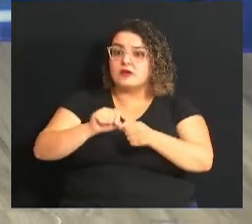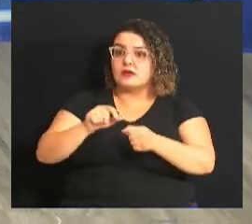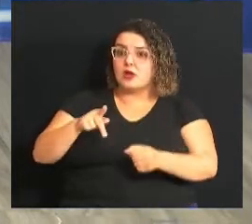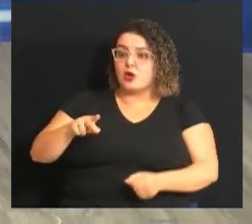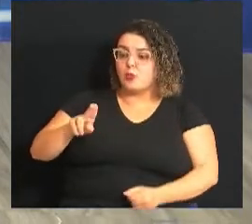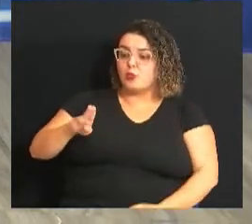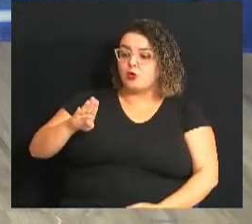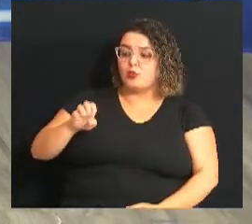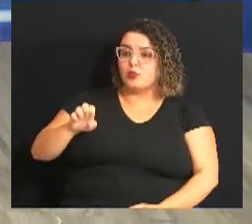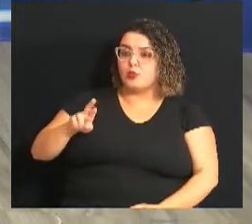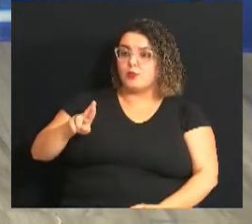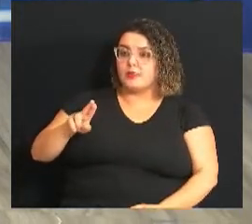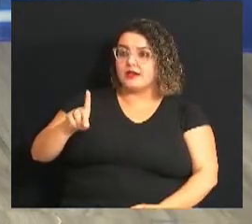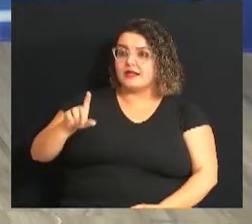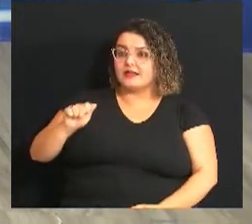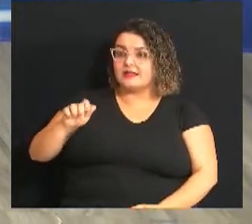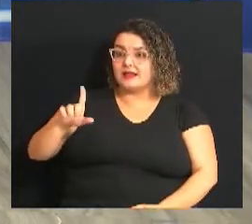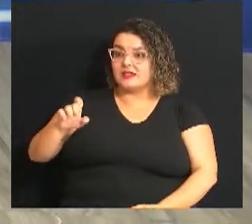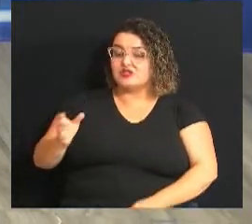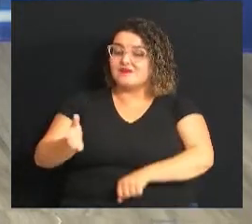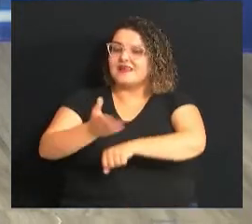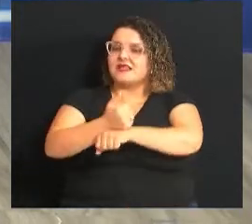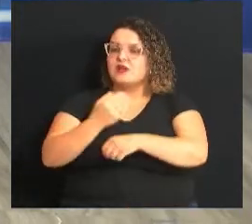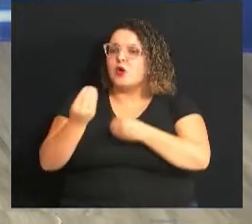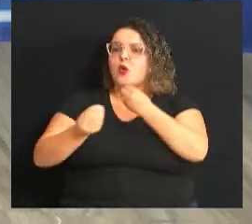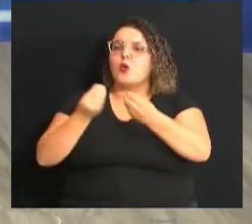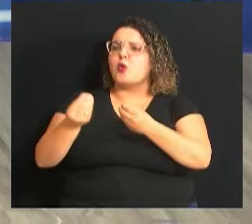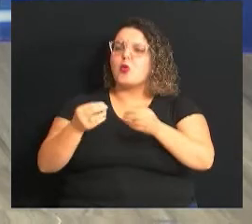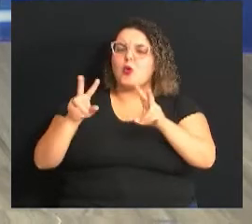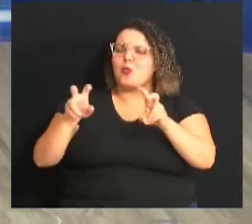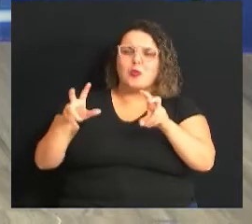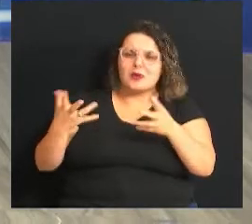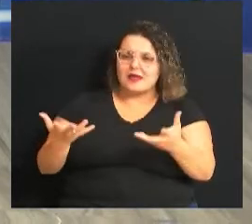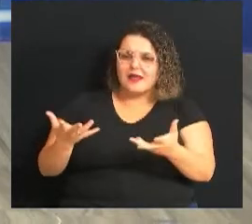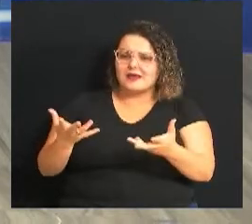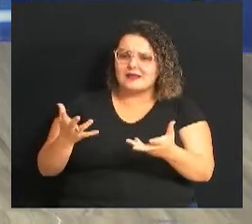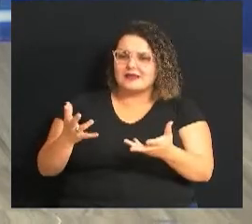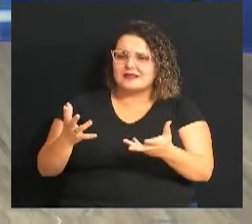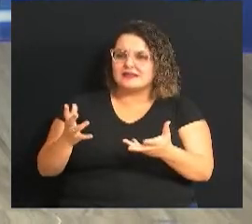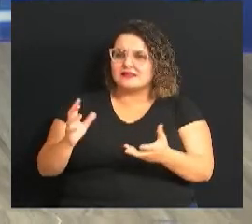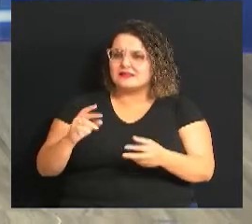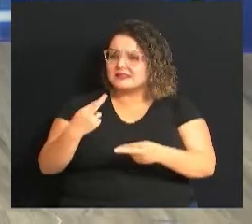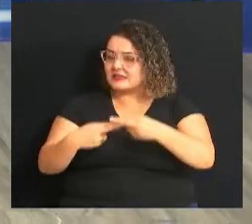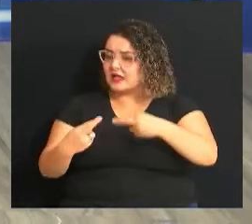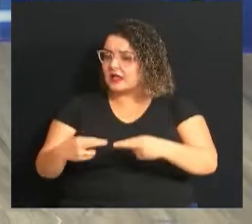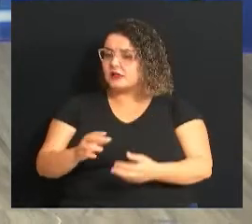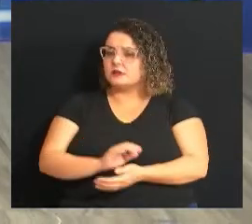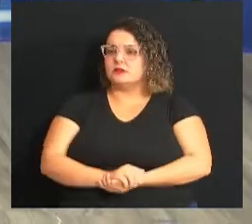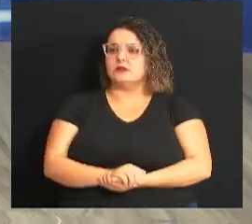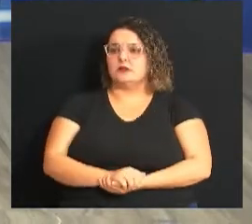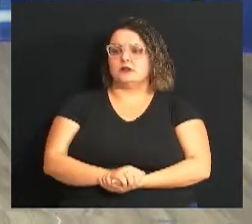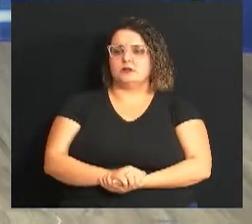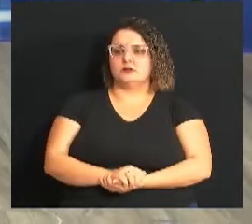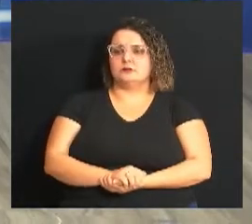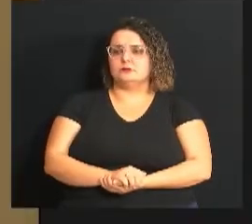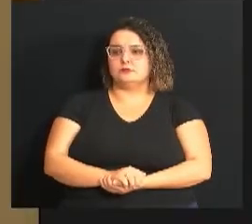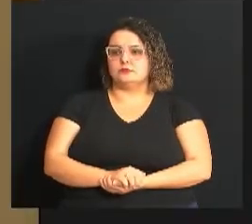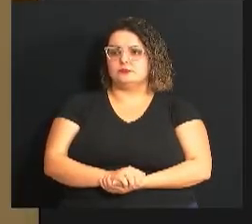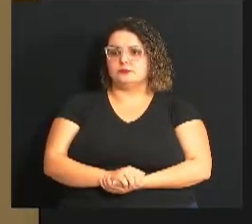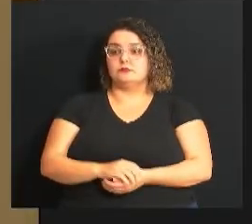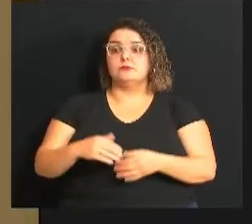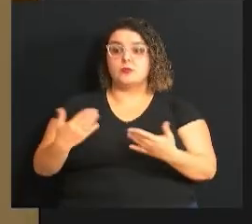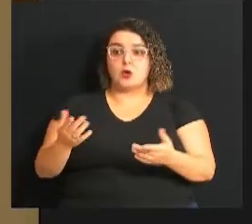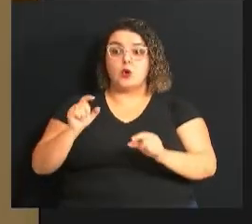seja precoce. Como é essa questão aí que está relacionado? Então, o que a